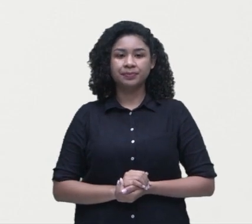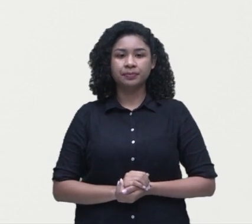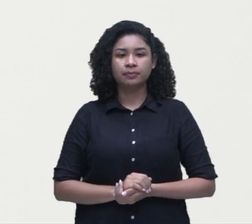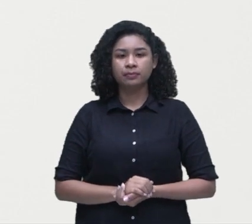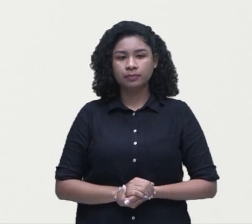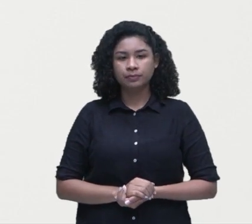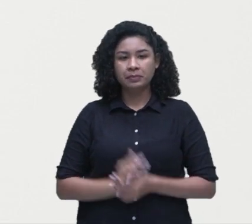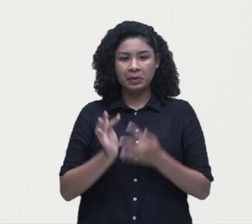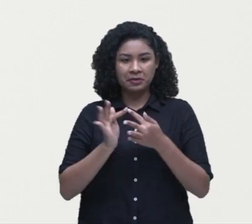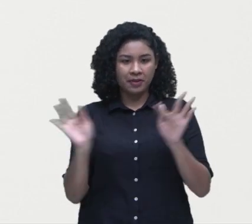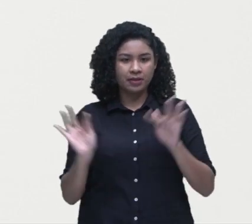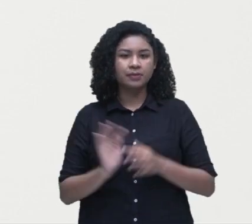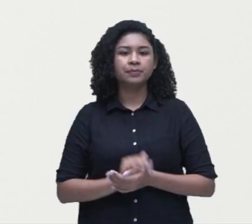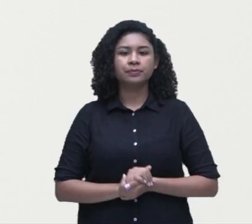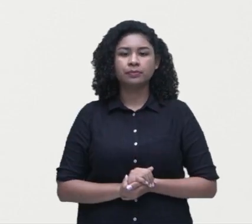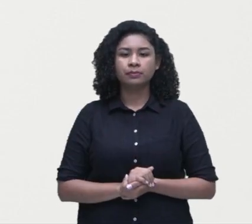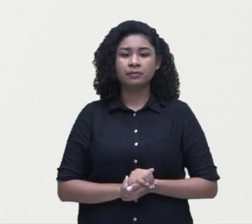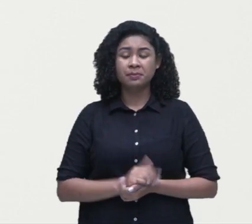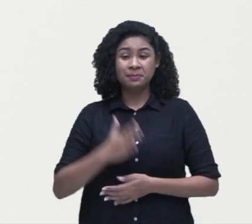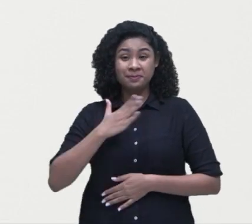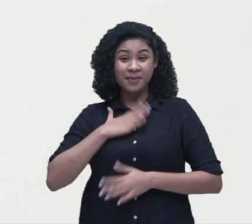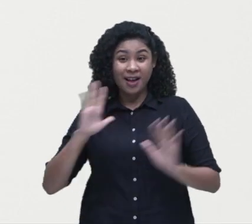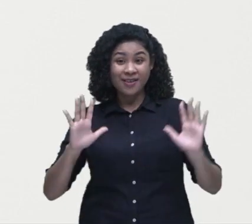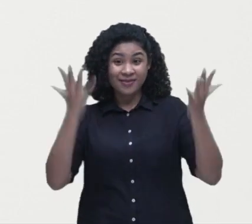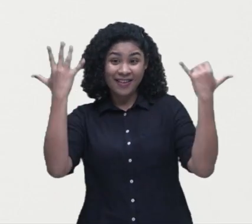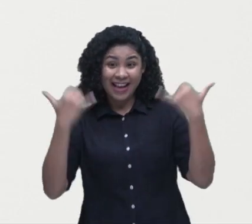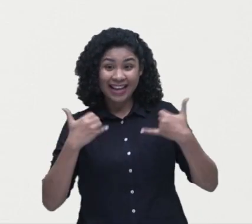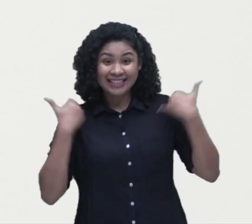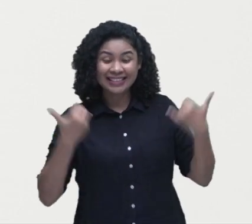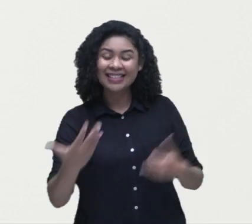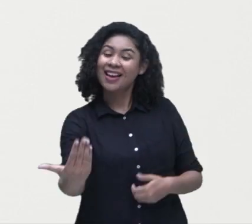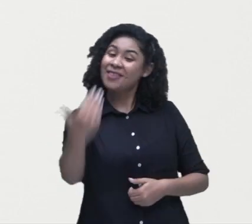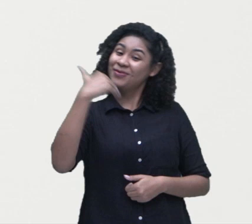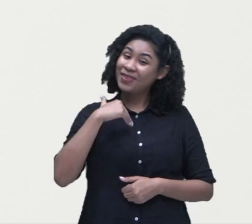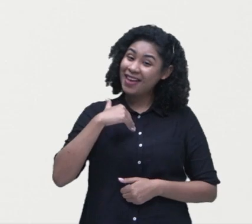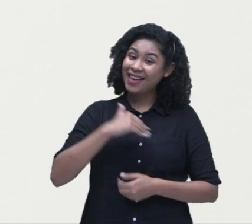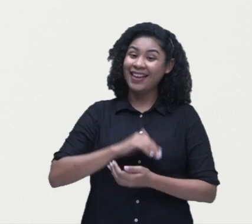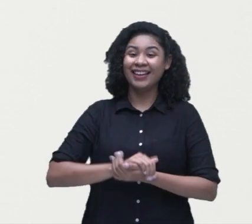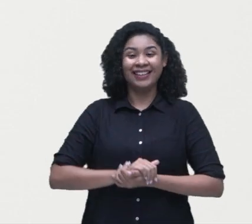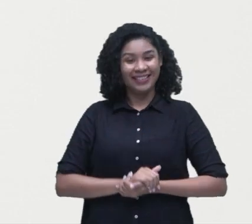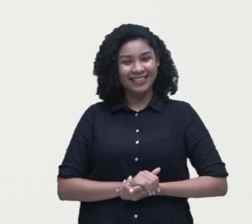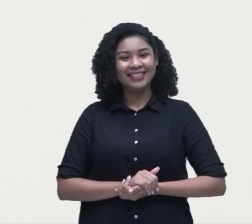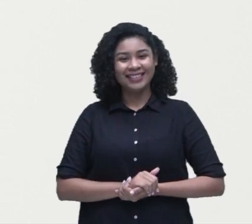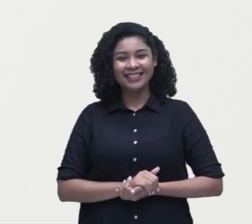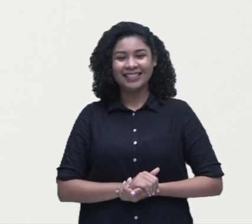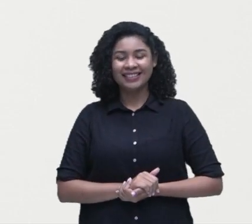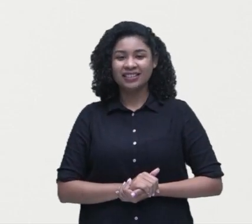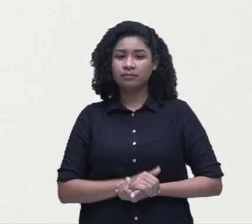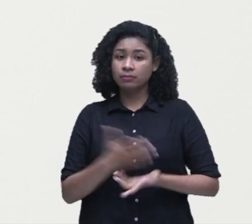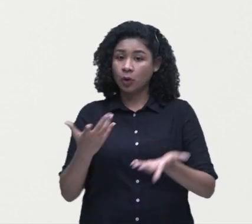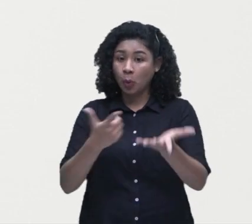Venha à minha festa de aniversário. Olha aqui, um convite, né?